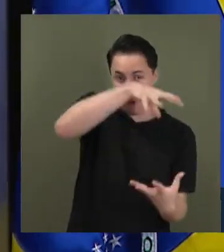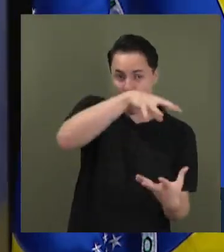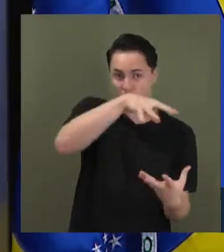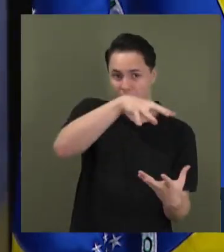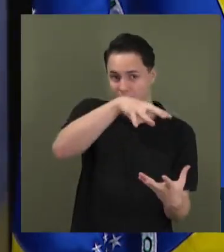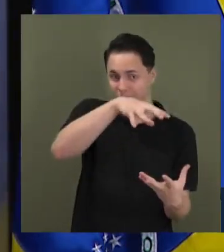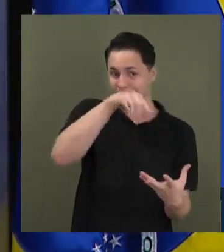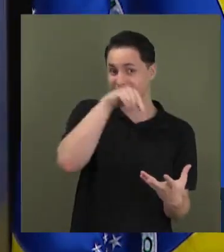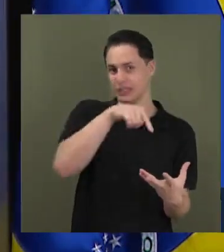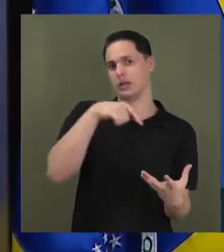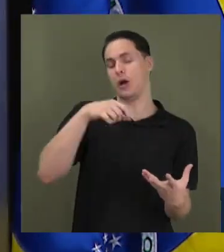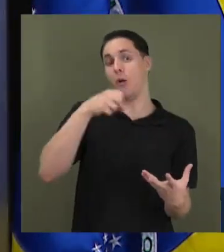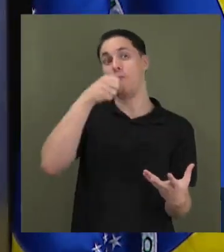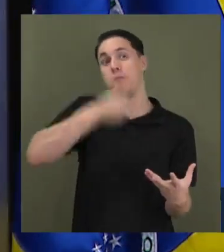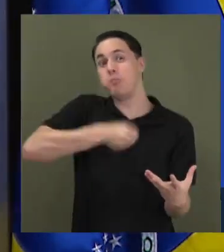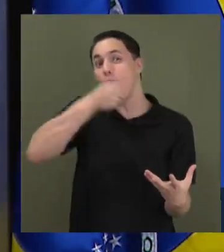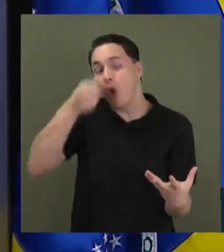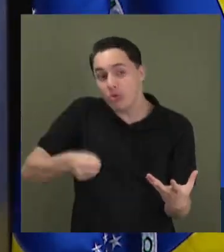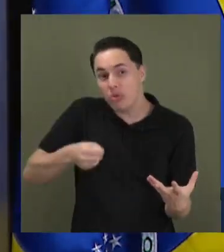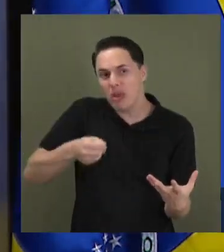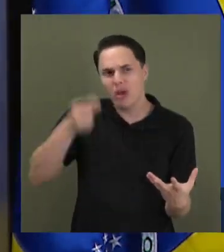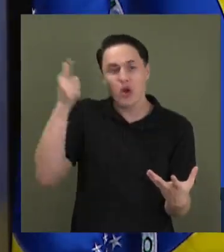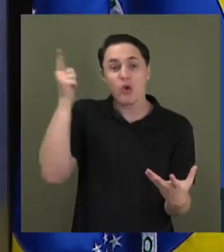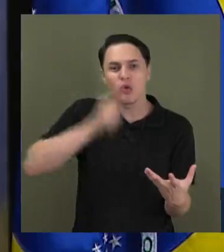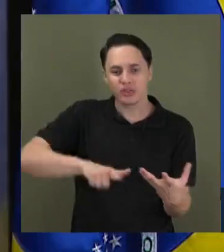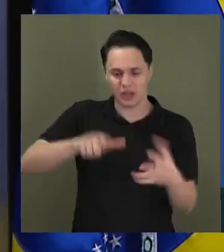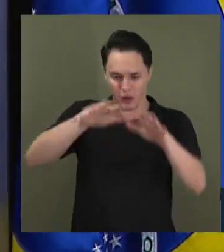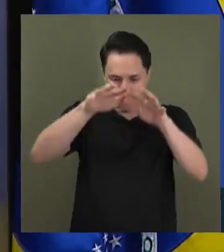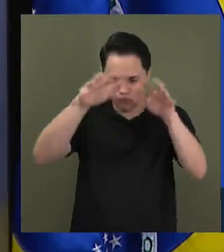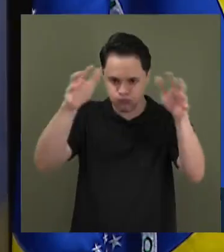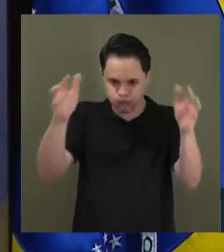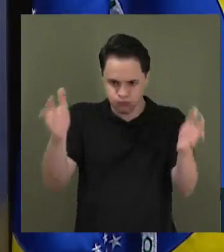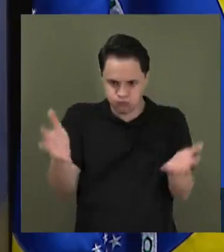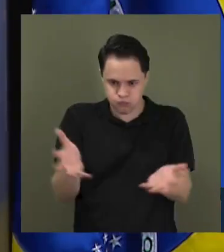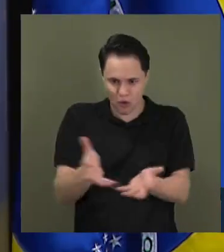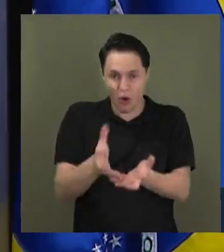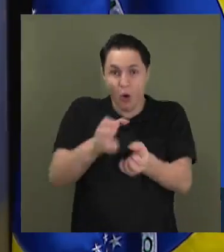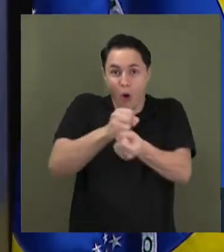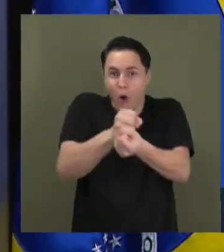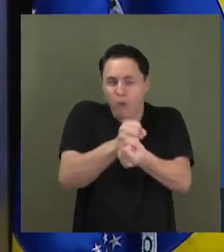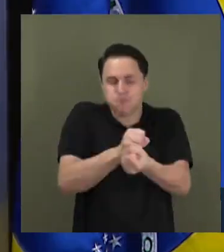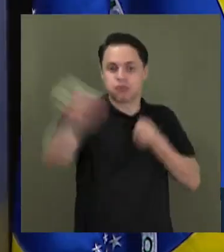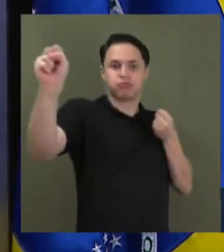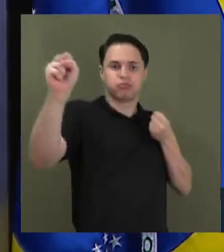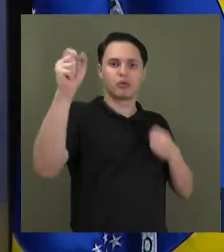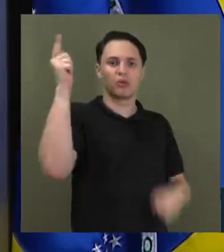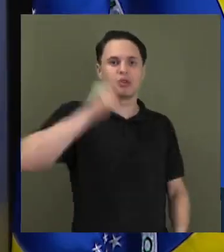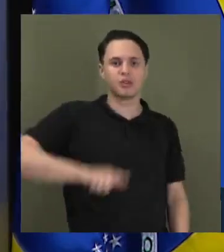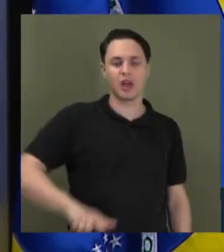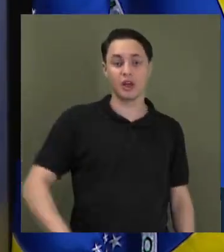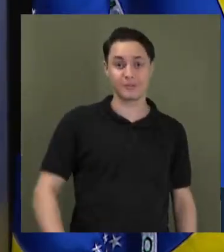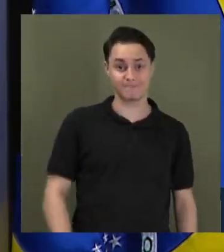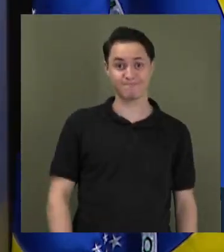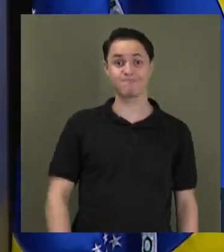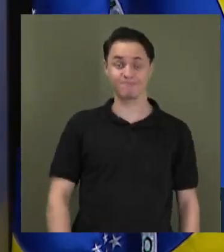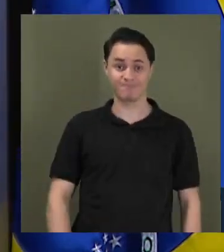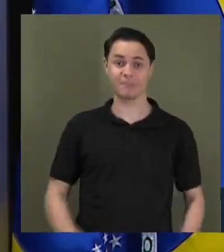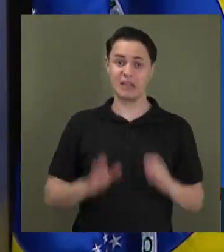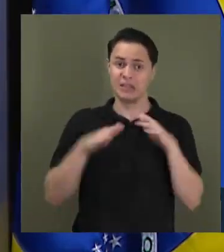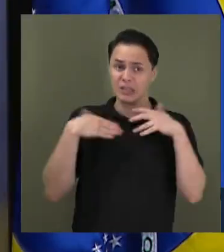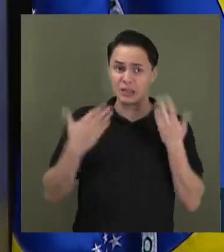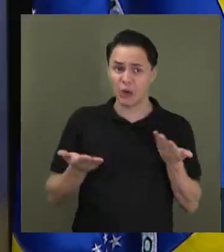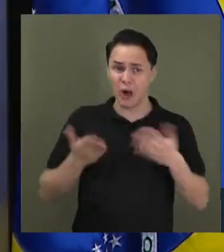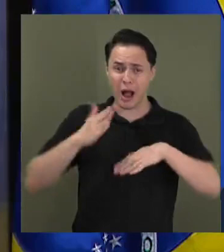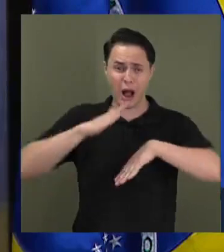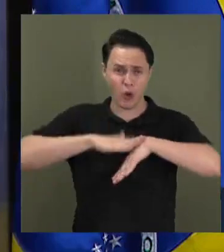têm potência para a destruição completa do planeta Terra. Portanto, não é